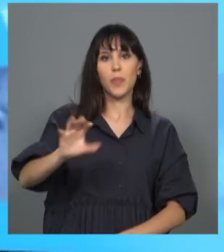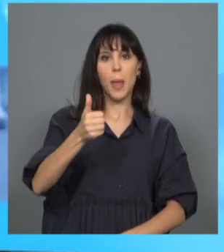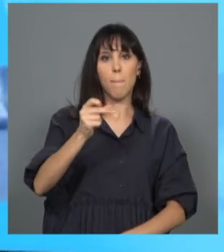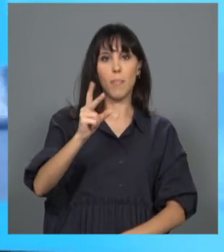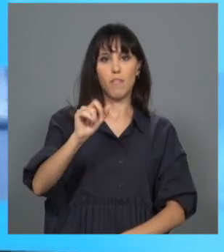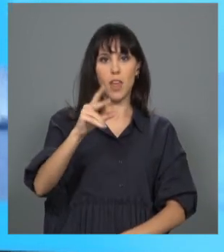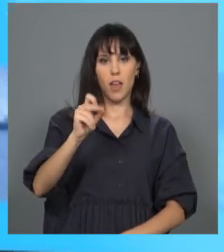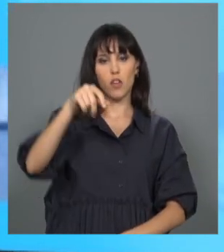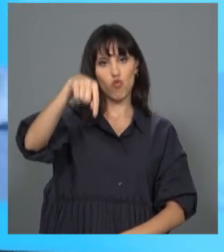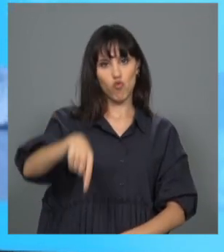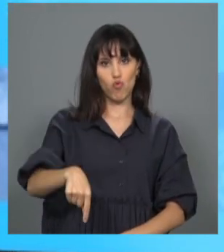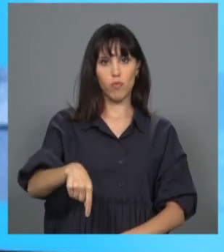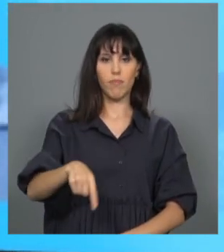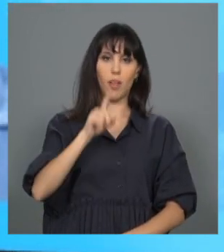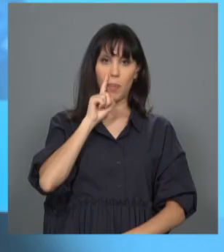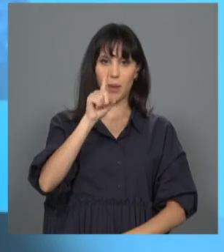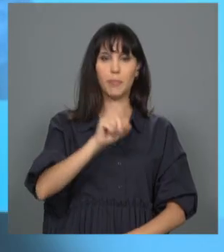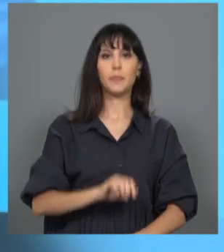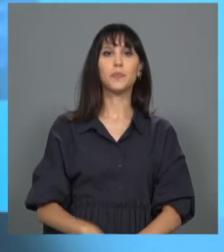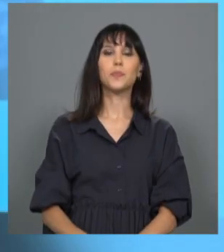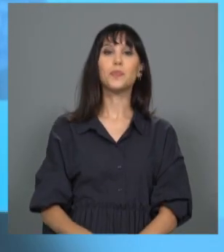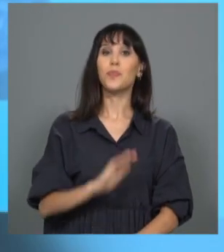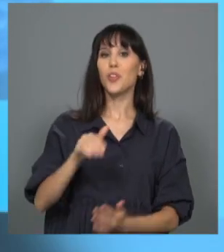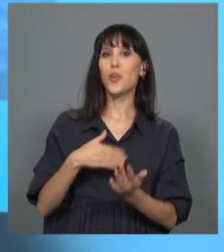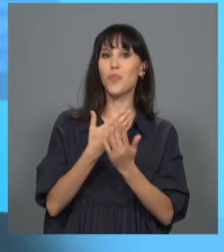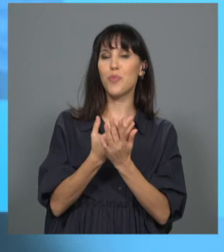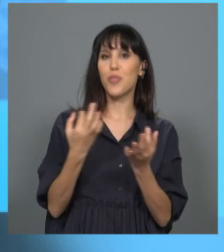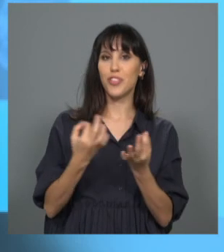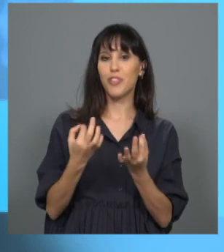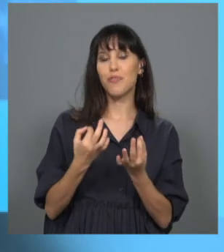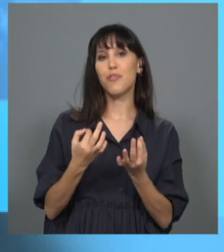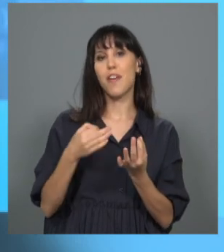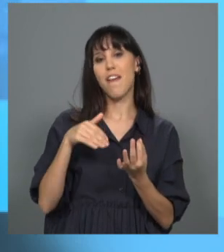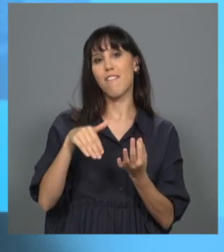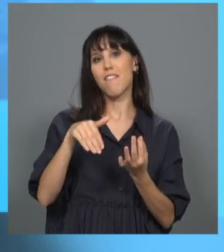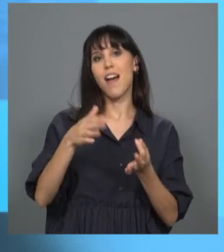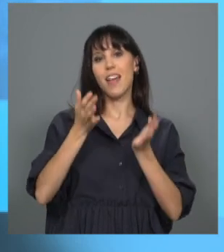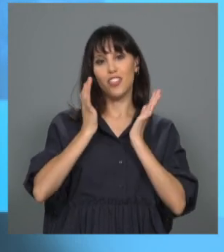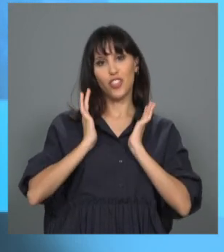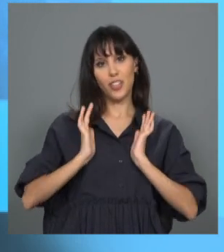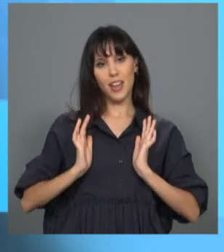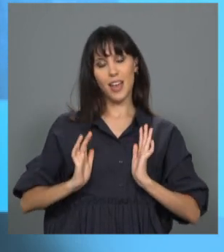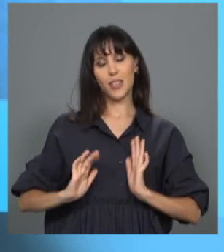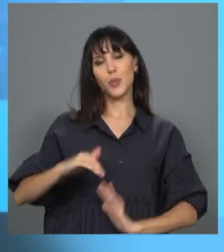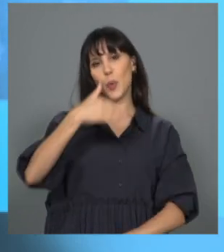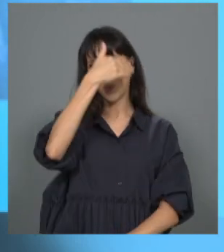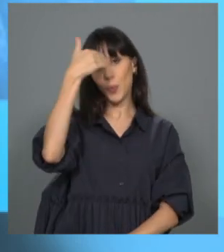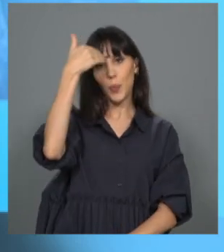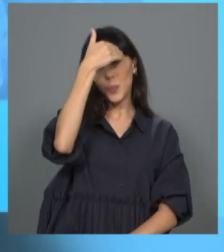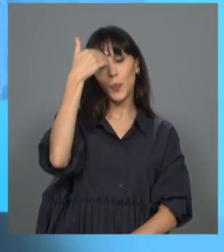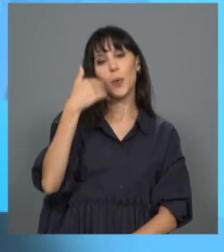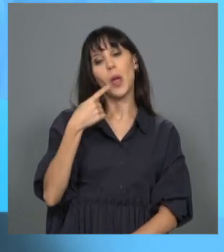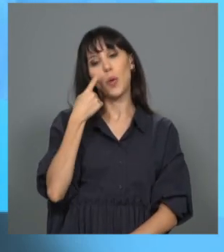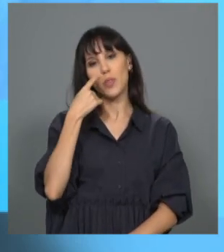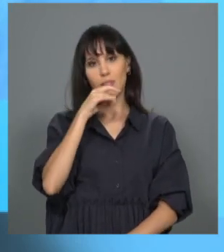no sul da Alemanha. Uma proposta que fica para dias de descanso, dias de lazer. Sem dúvida. E para conhecer, lá